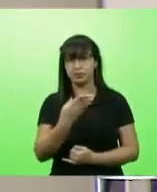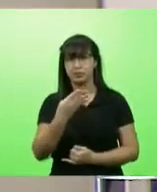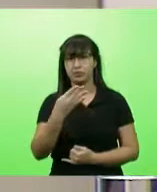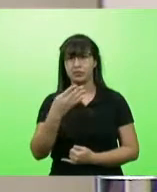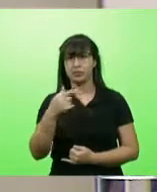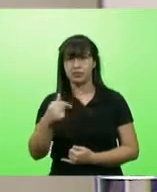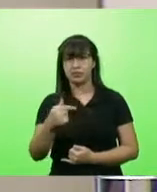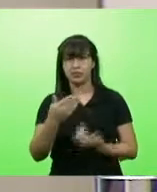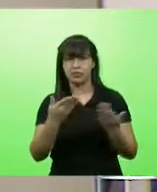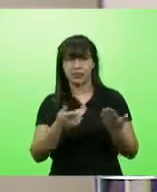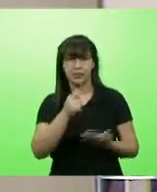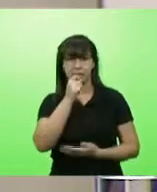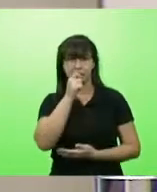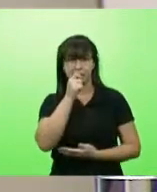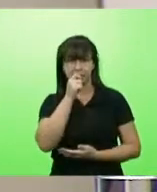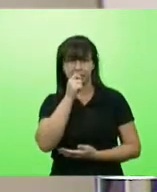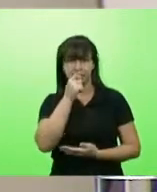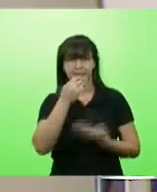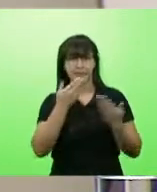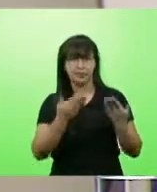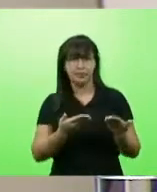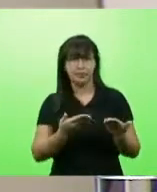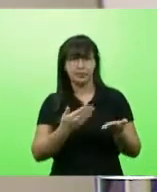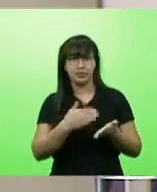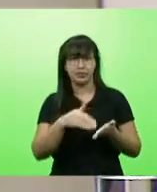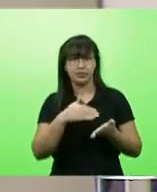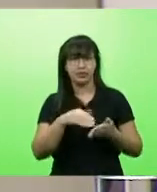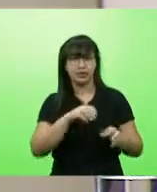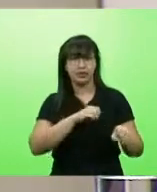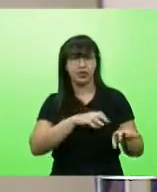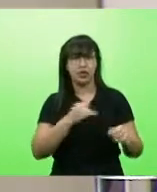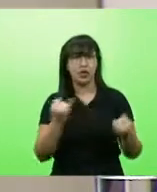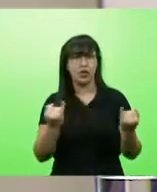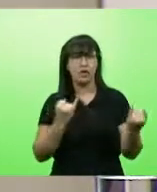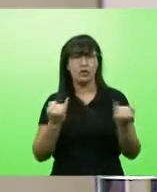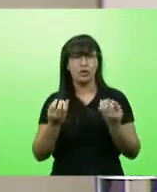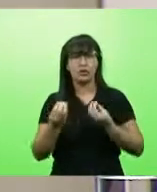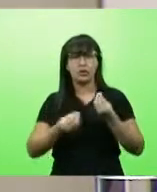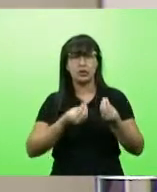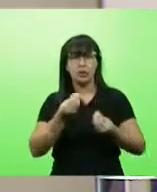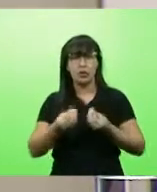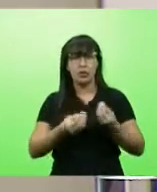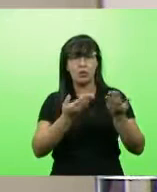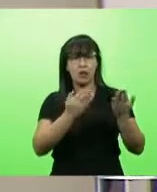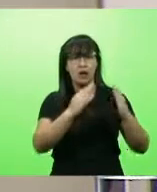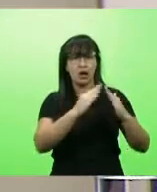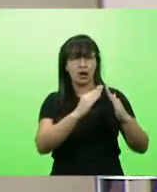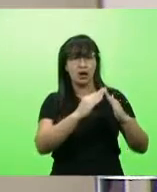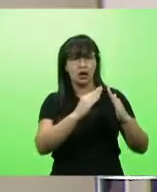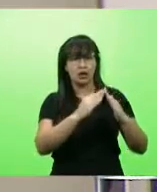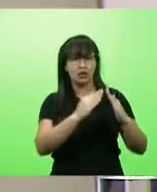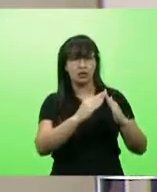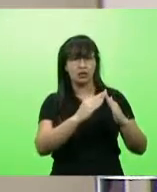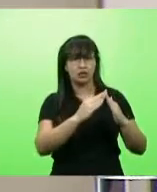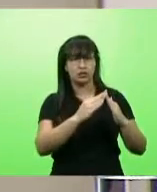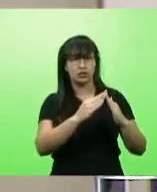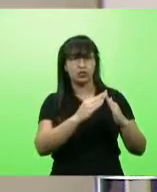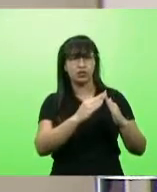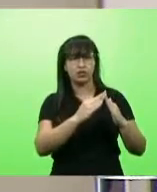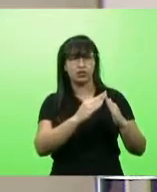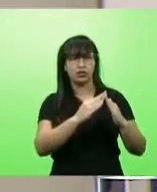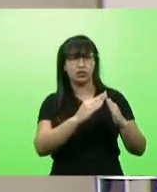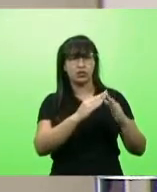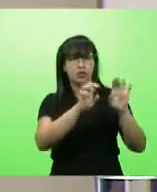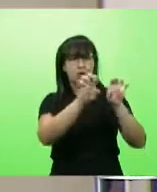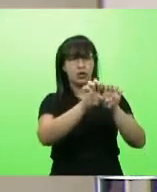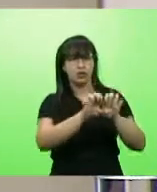deputada João Amin, solicitando ao secretário de Estado da Educação informações acerca de como está conservada a edificação que abriga a Escola de Ensino